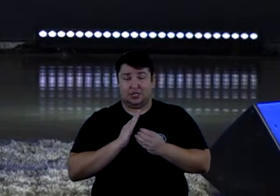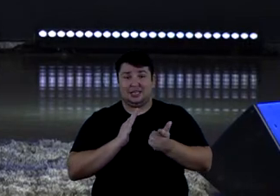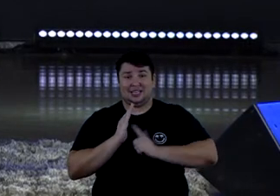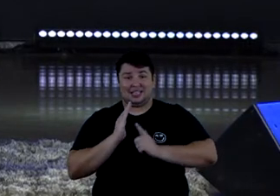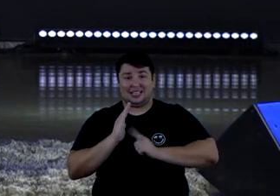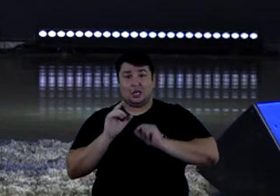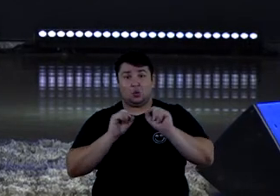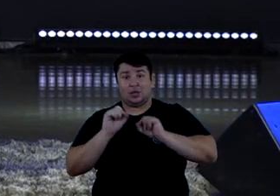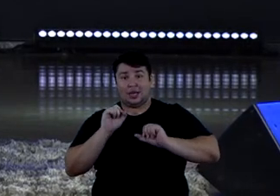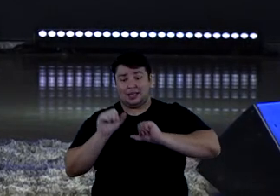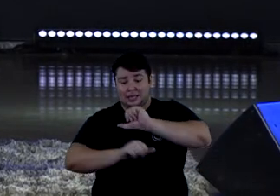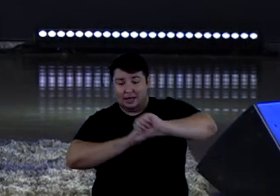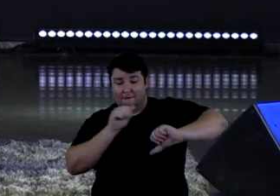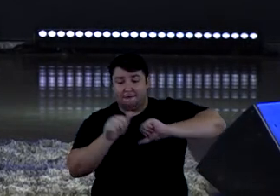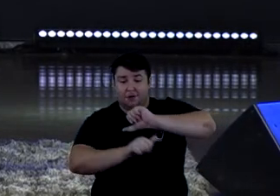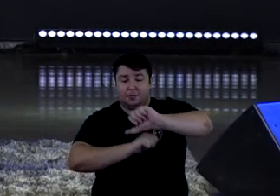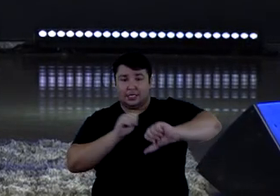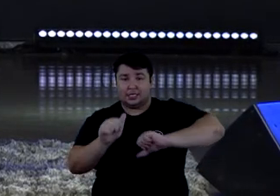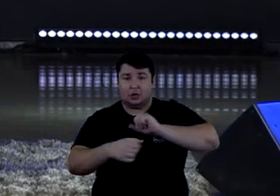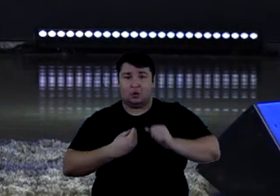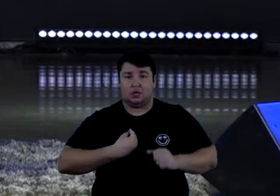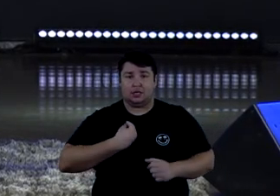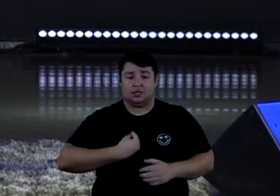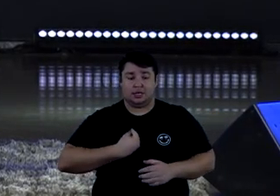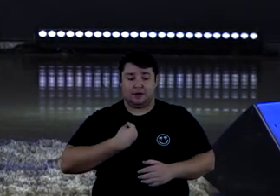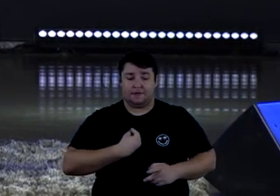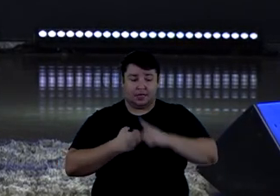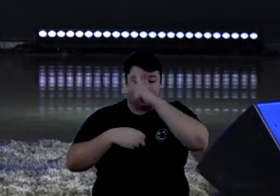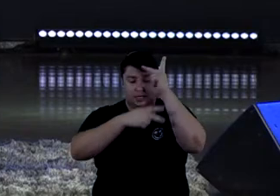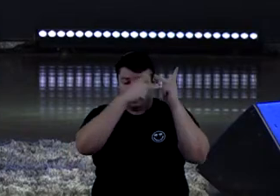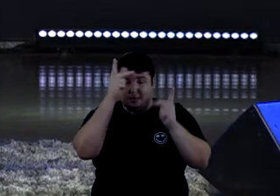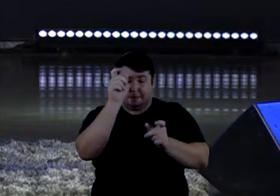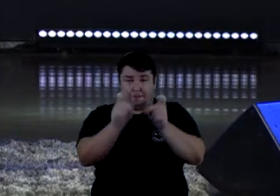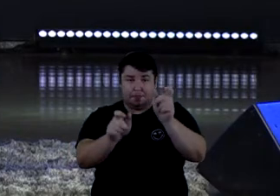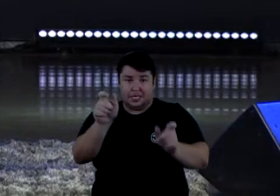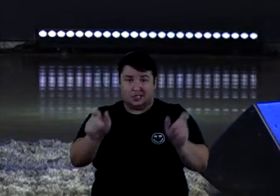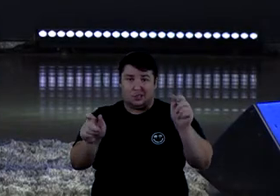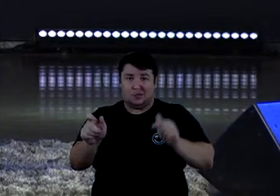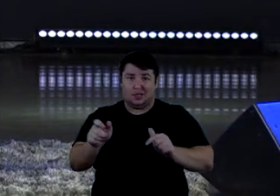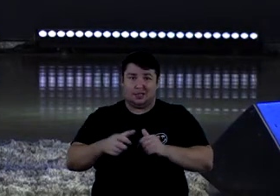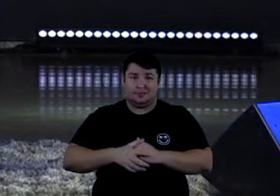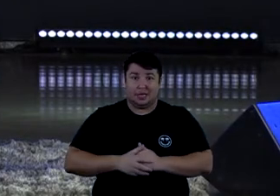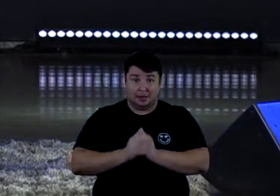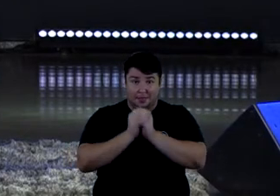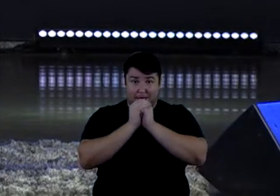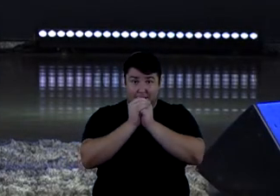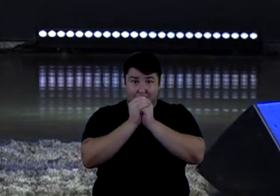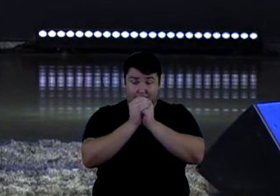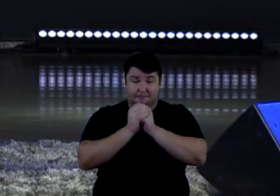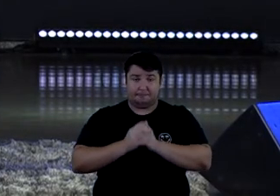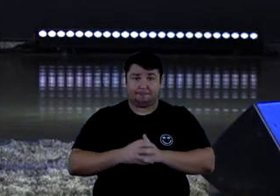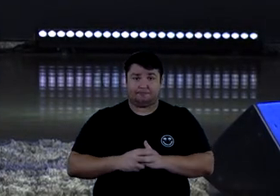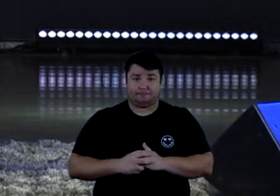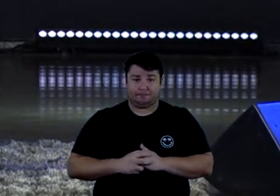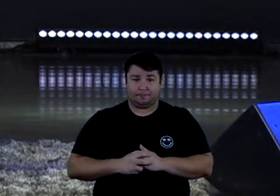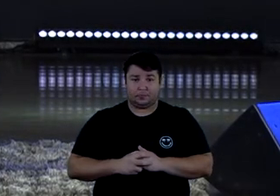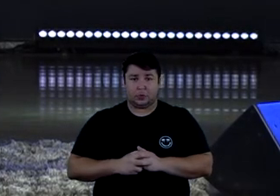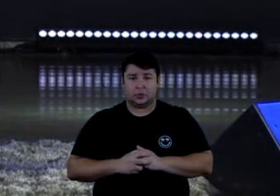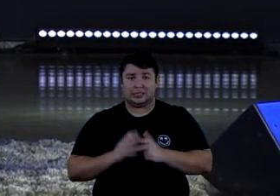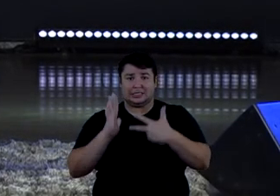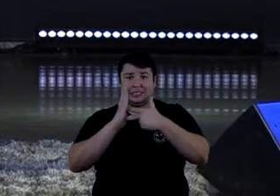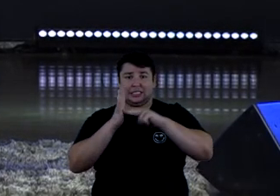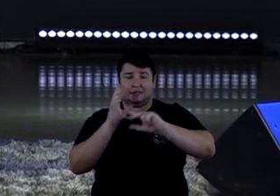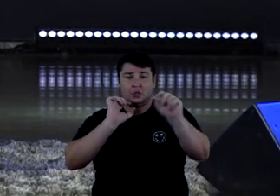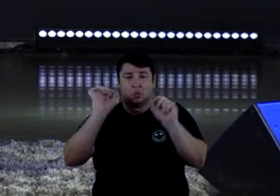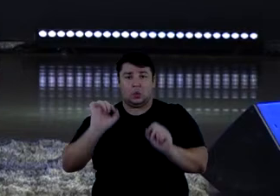gera transformação na vida das pessoas que ali estão. Amém? O que